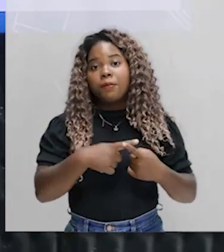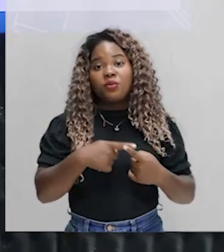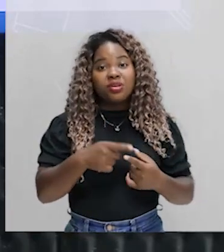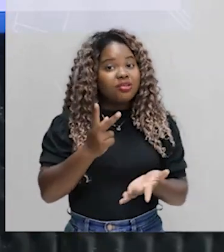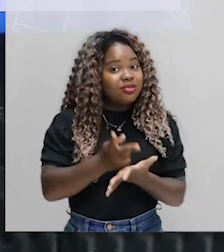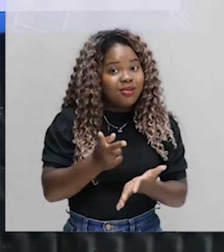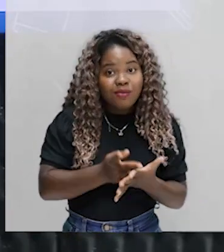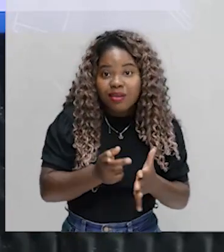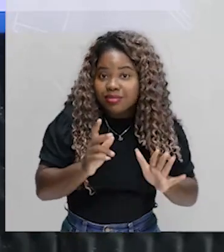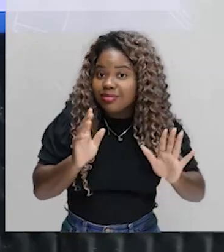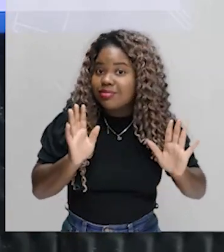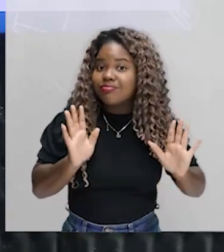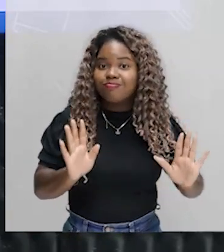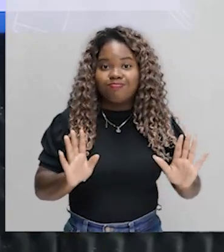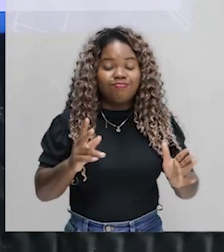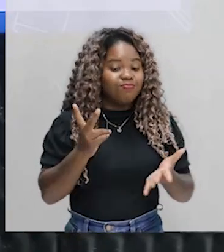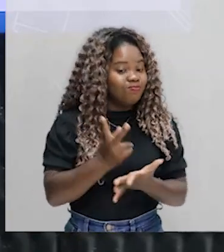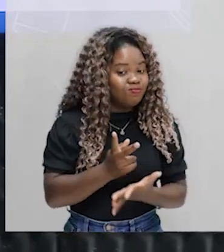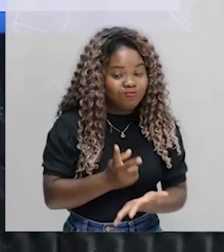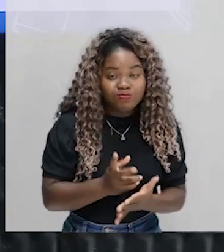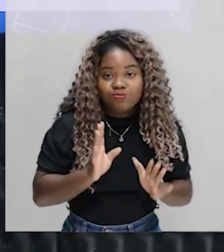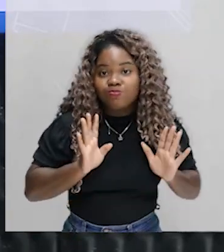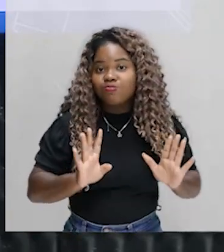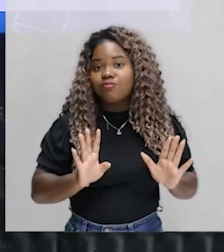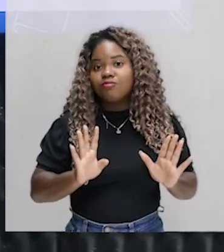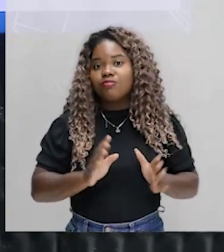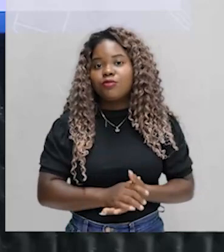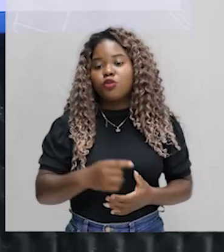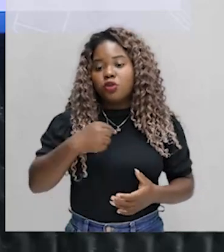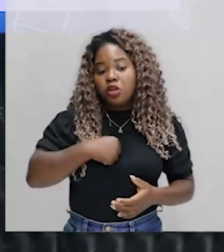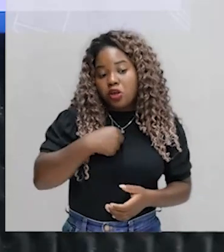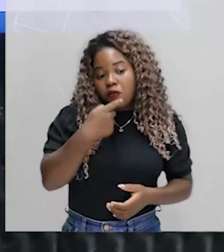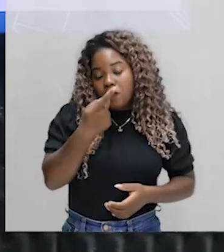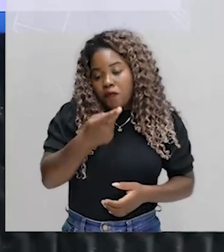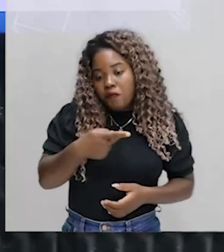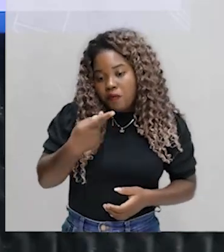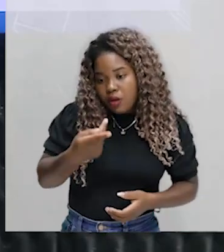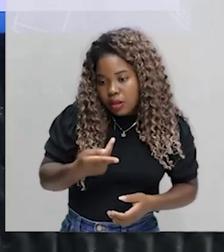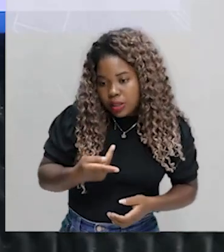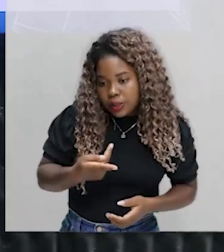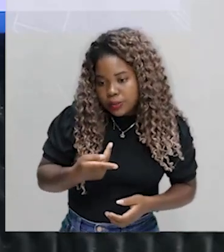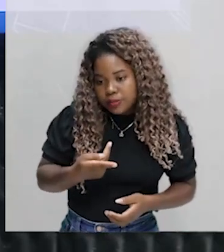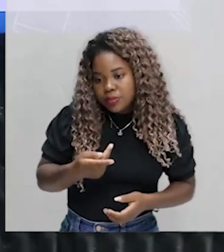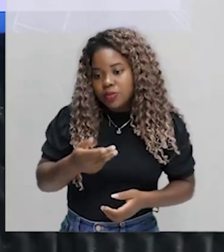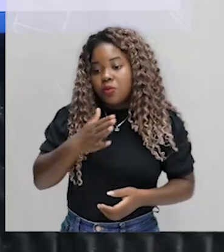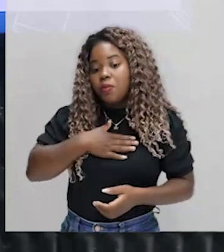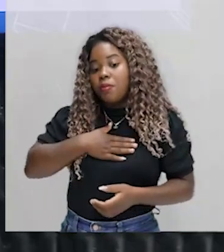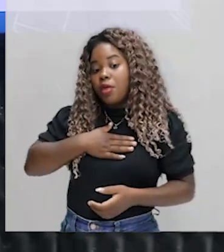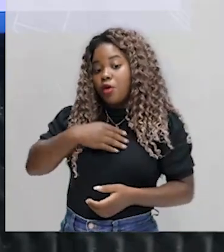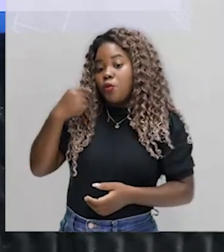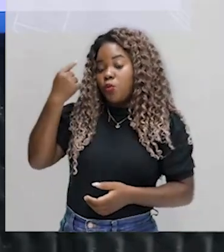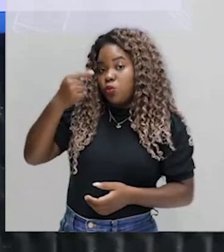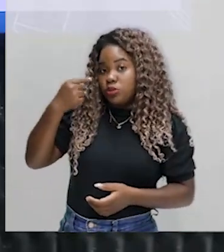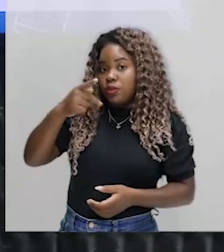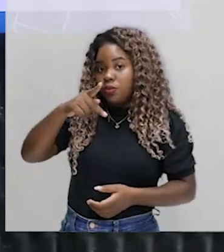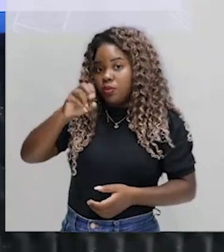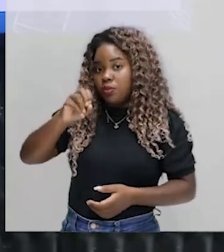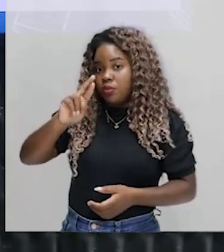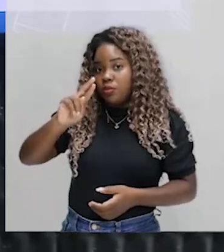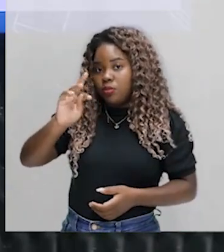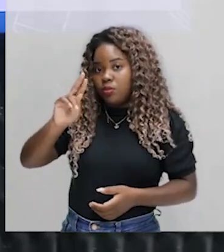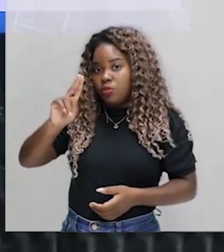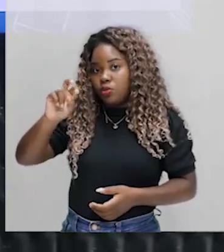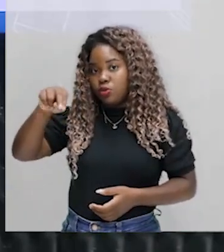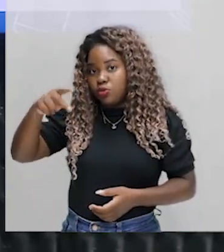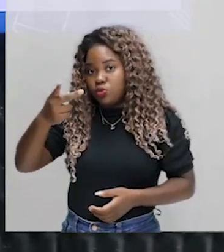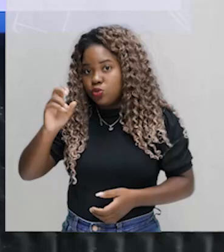sempre, tá? Nem sempre o que eu vou falar, tido como meu espanhol, né, o portunhol, português